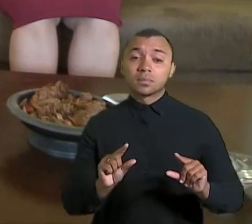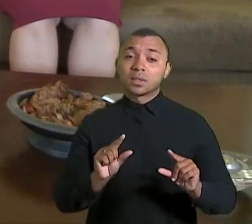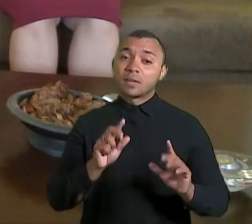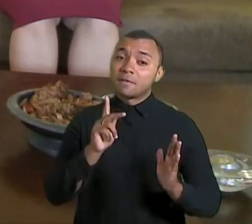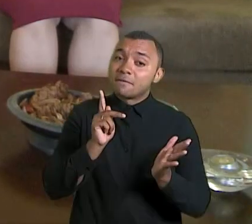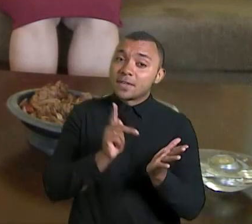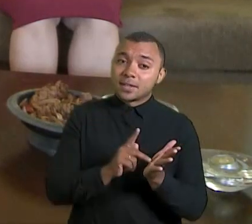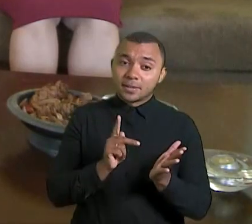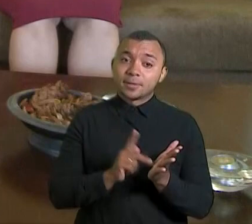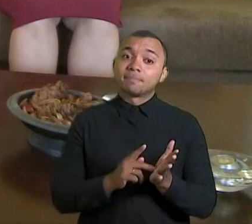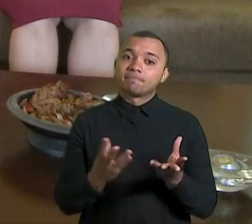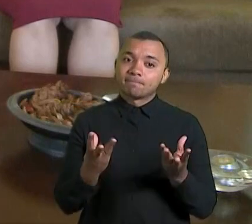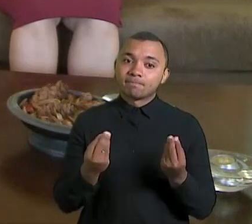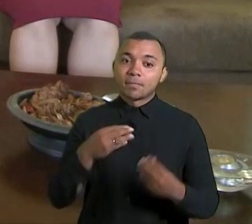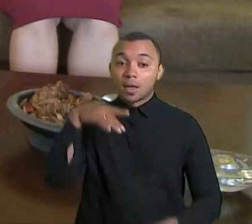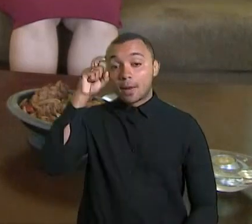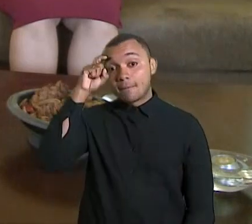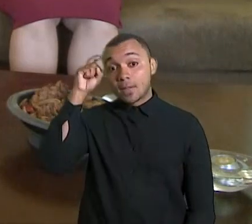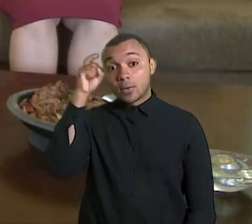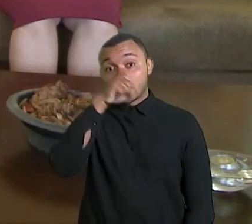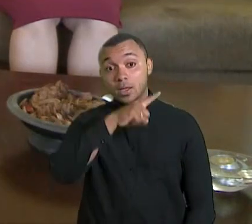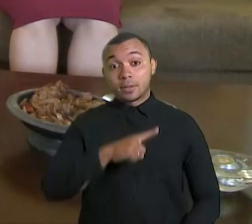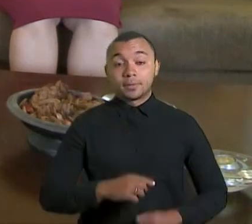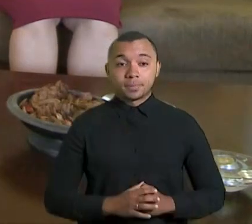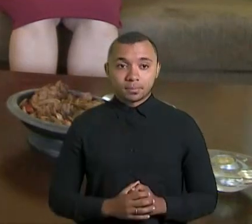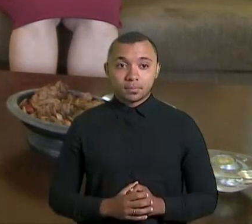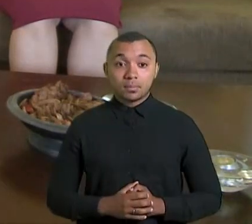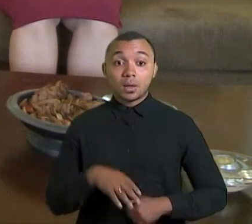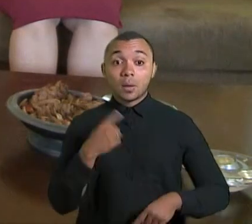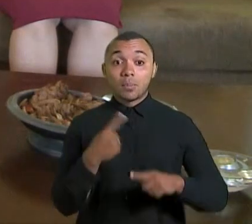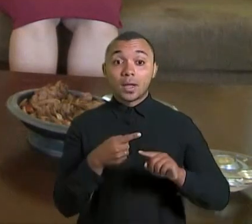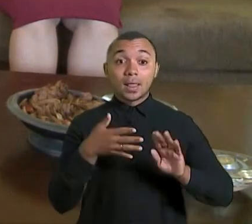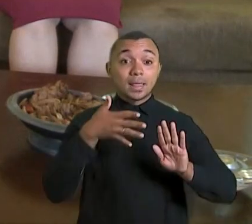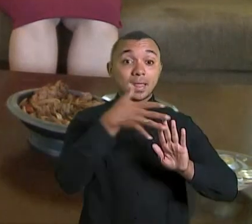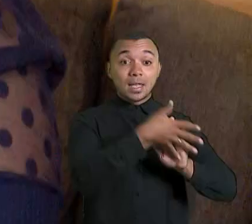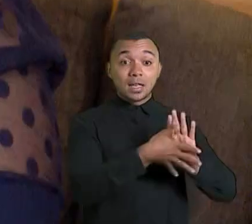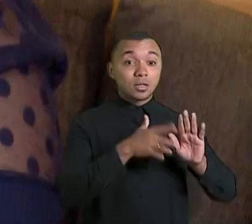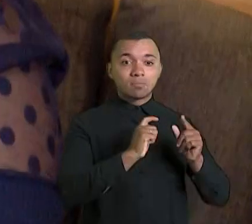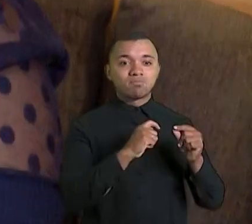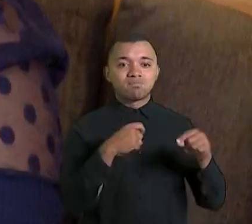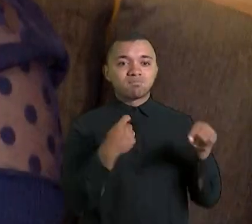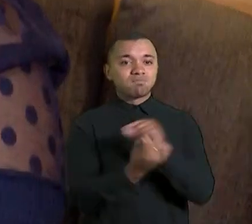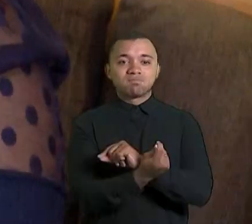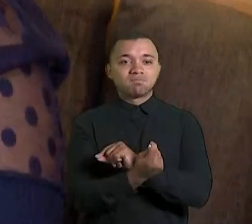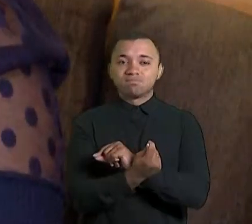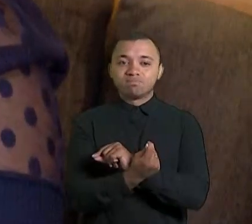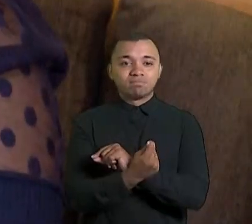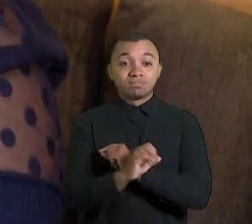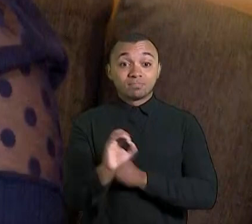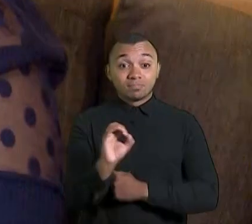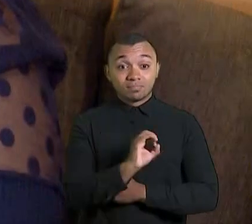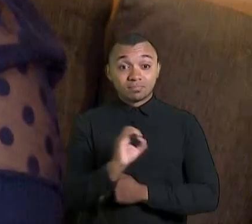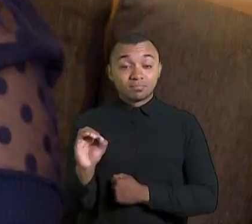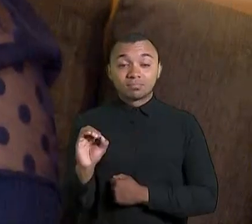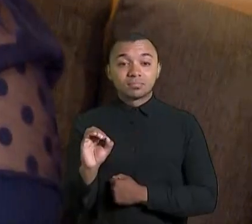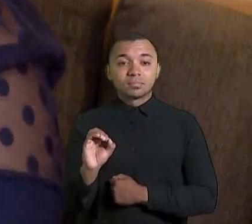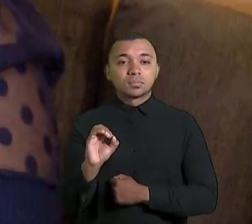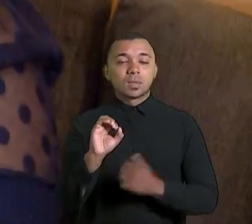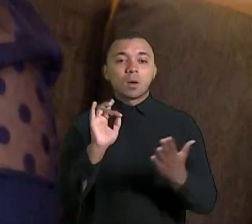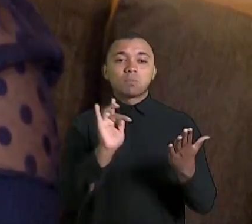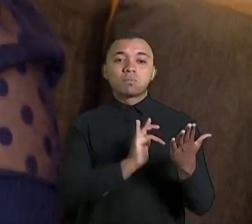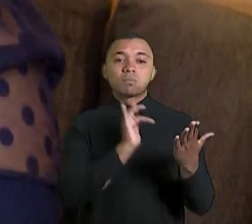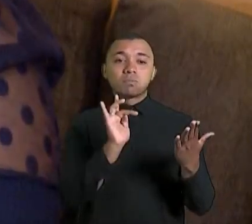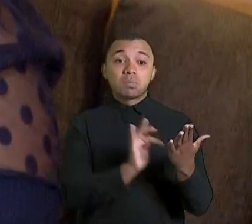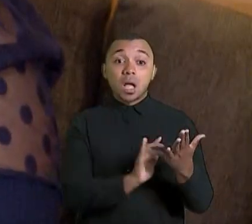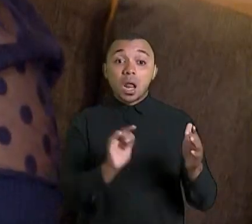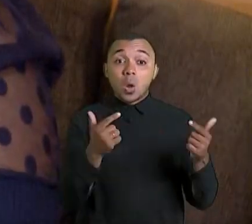sincera, porque as fontes dos textos não eram adaptados, as lousas não têm